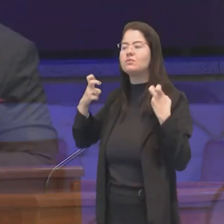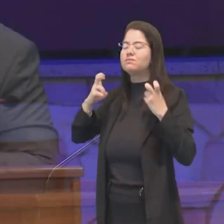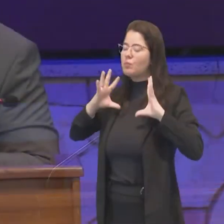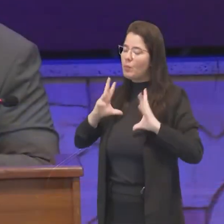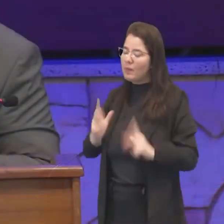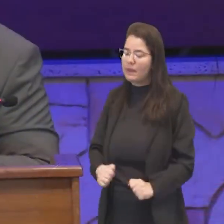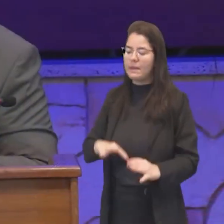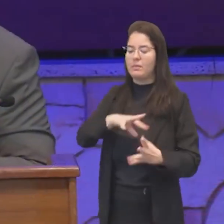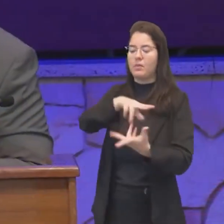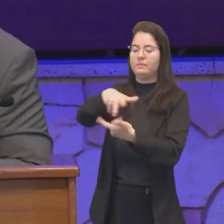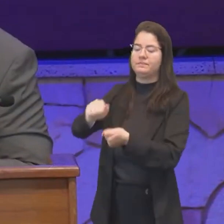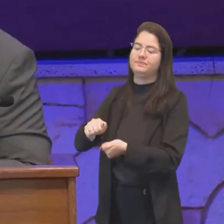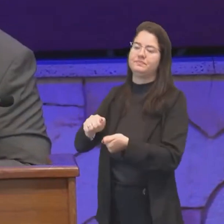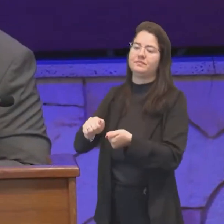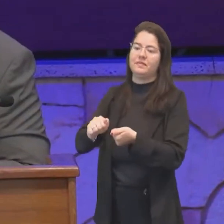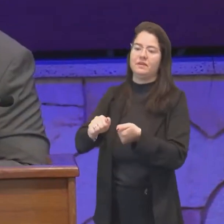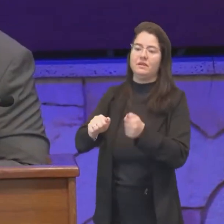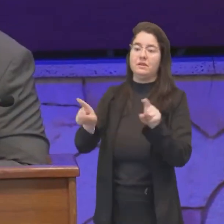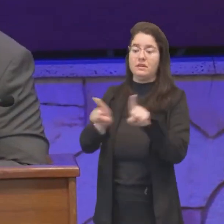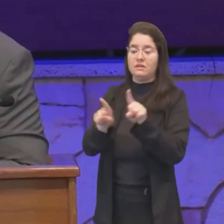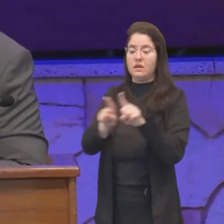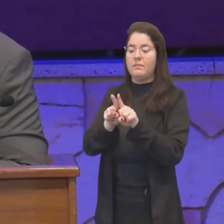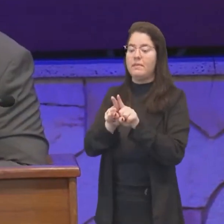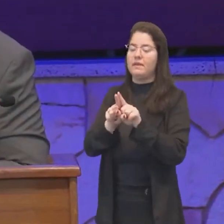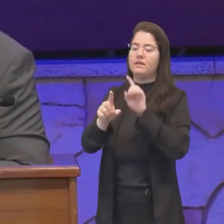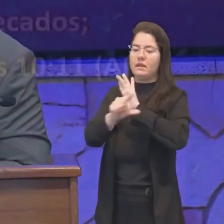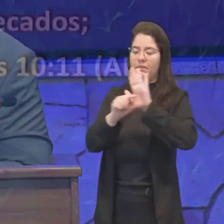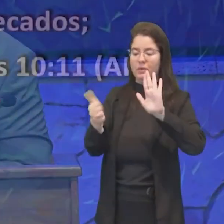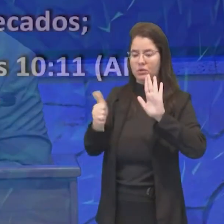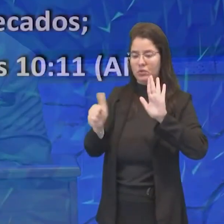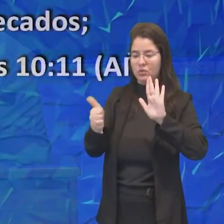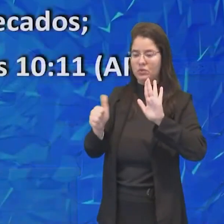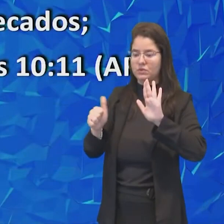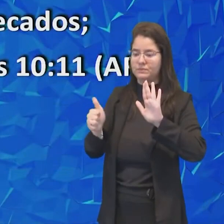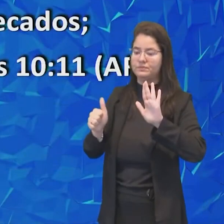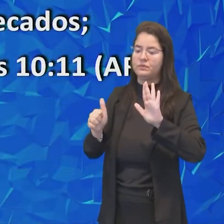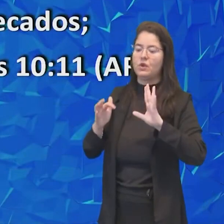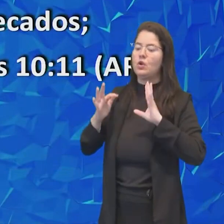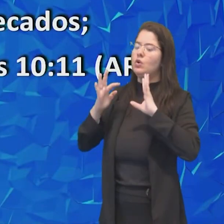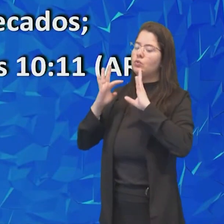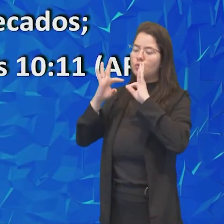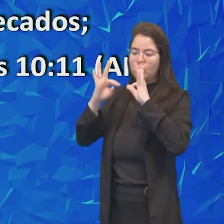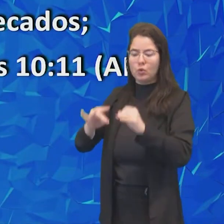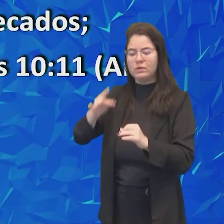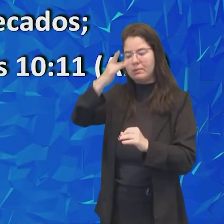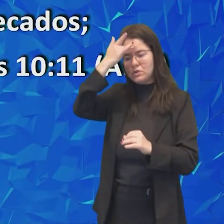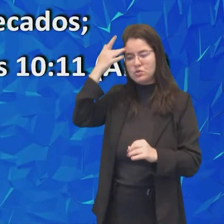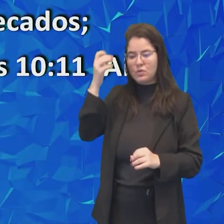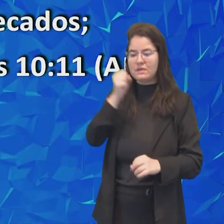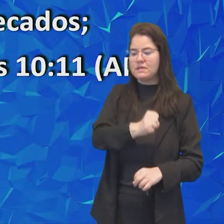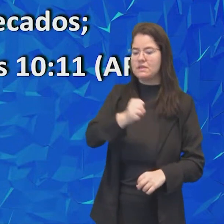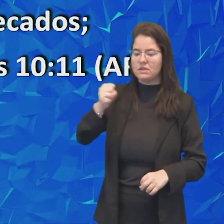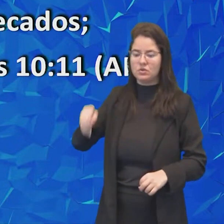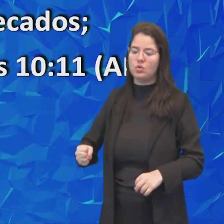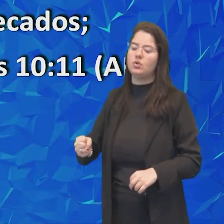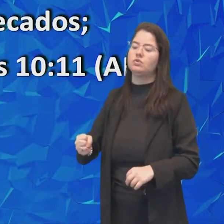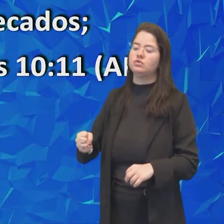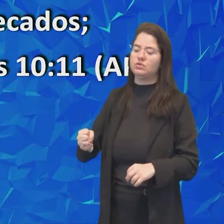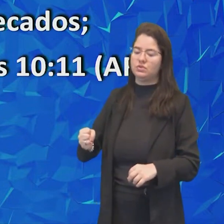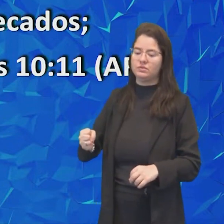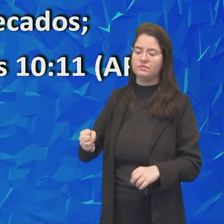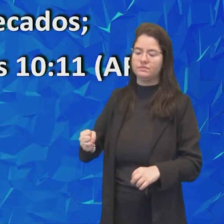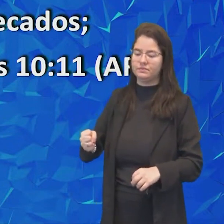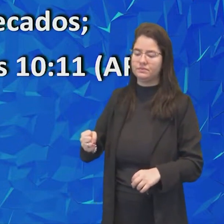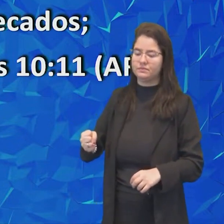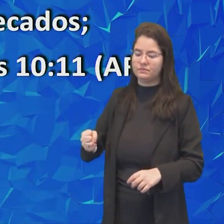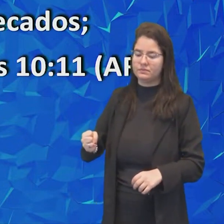Verso de número 11 do capítulo 10 de Hebreus: ora, todo sacerdote se apresenta dia após dia a exercer o serviço sagrado e a oferecer muitas vezes